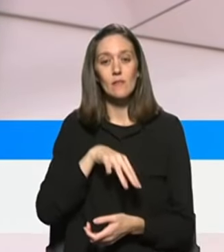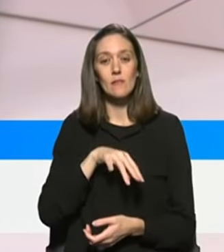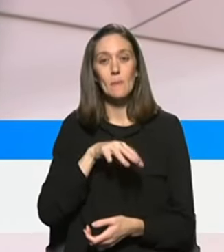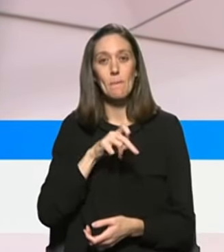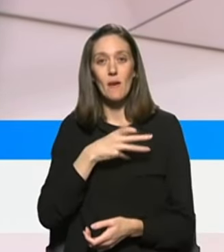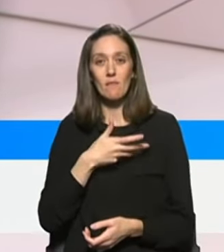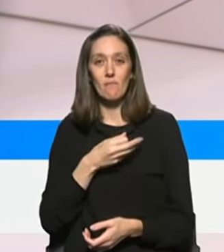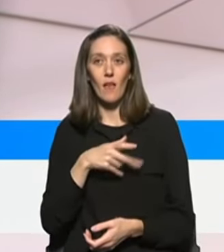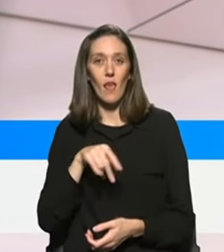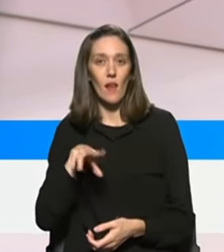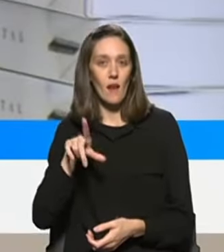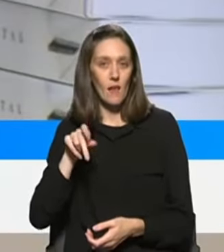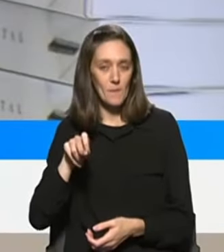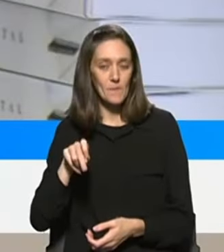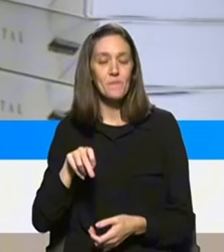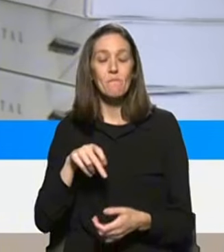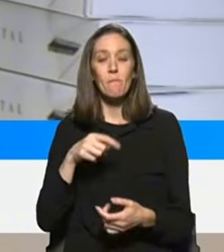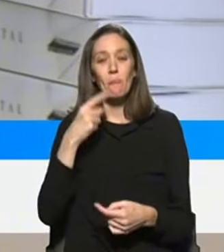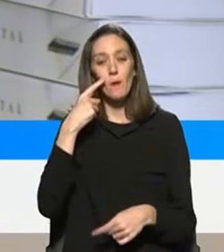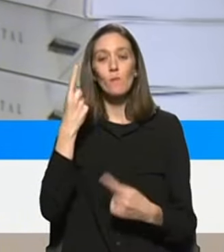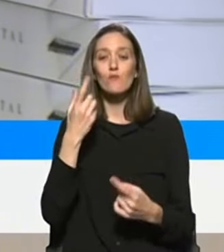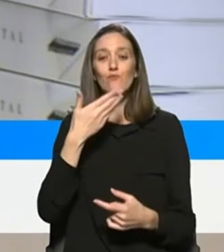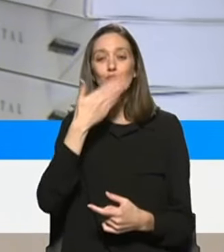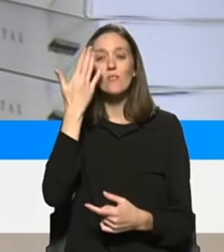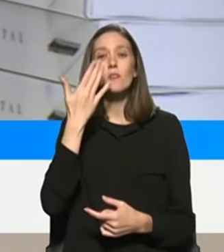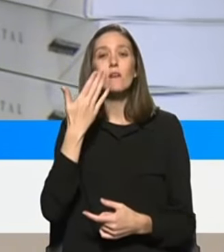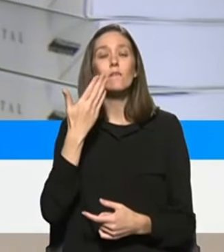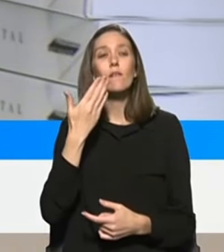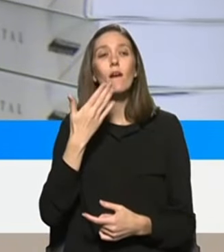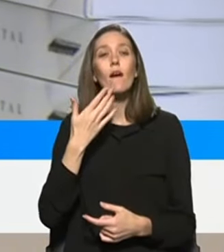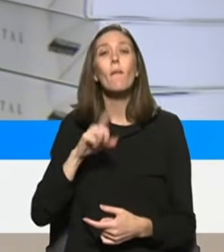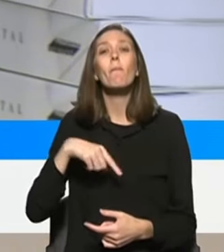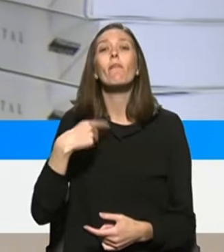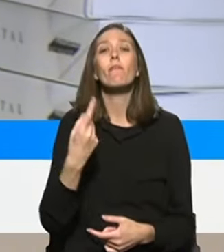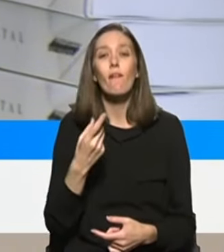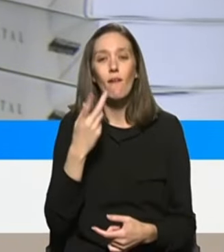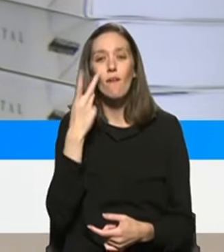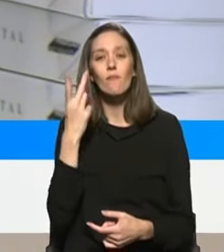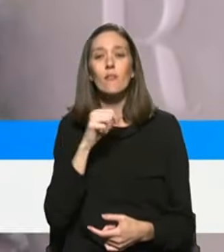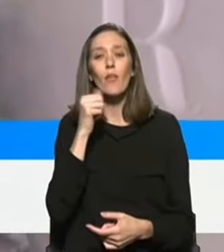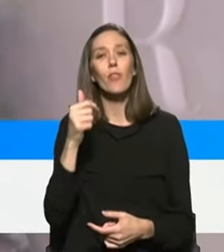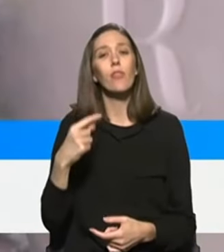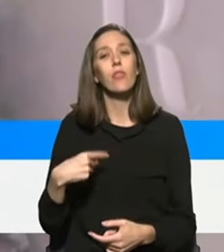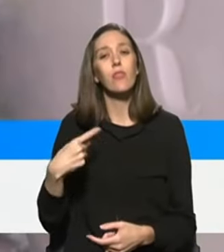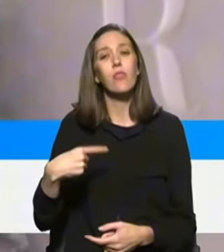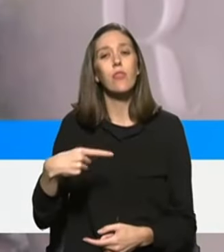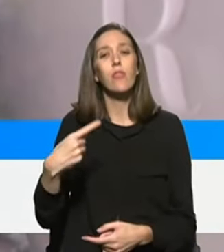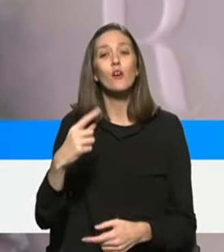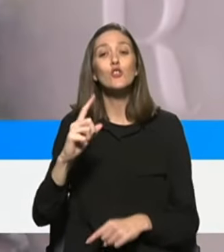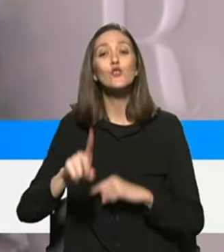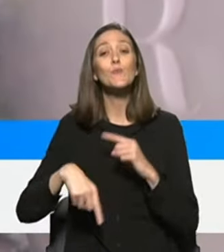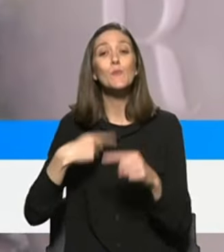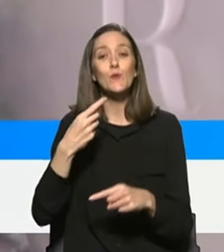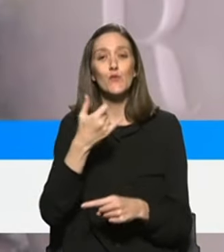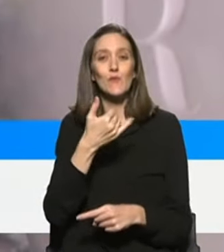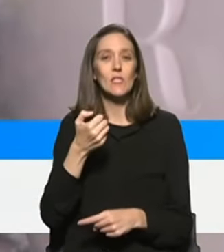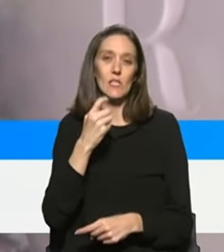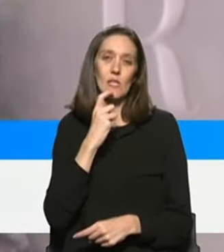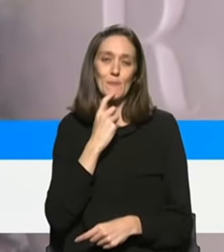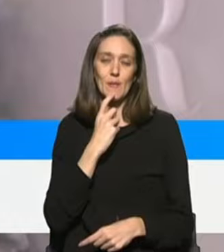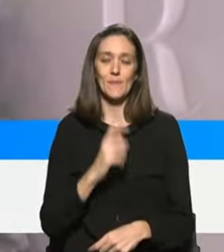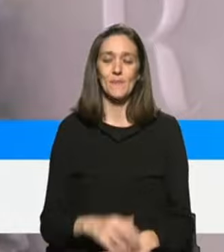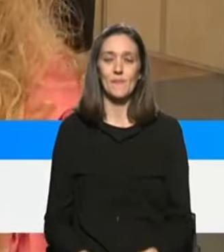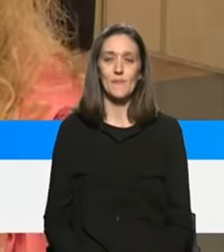Pecado Mortal, retrata o dia do amanhã, a vida cotidiana no pós-25 de Abril.